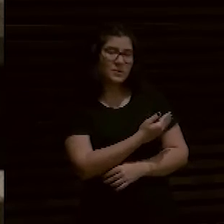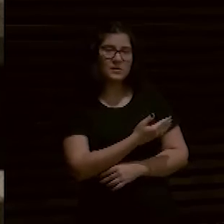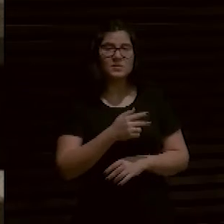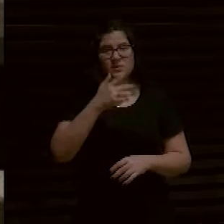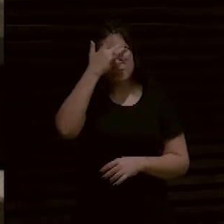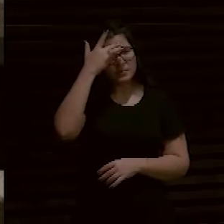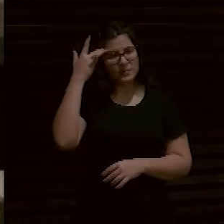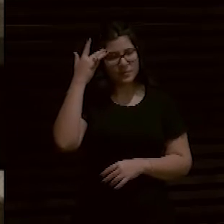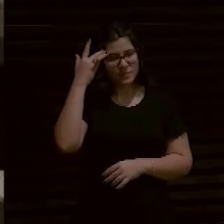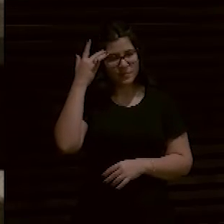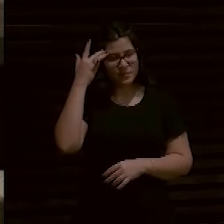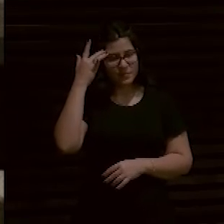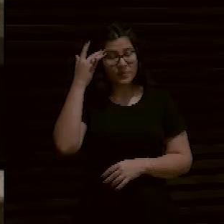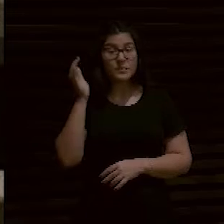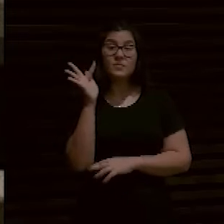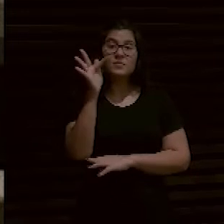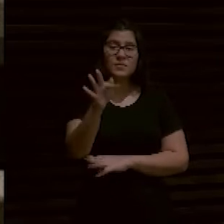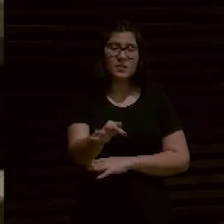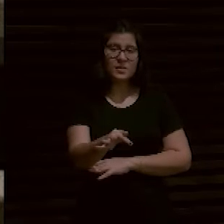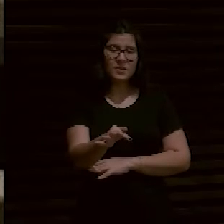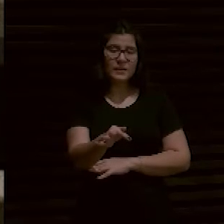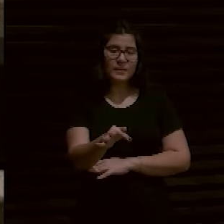homem. Para no final,